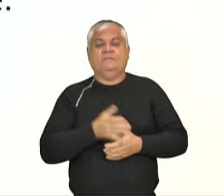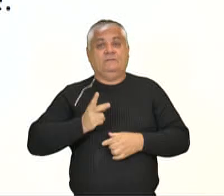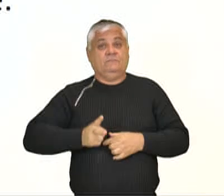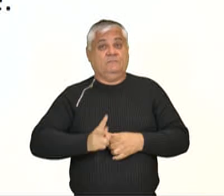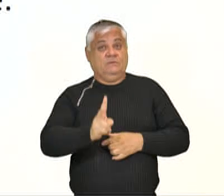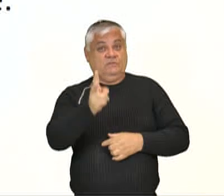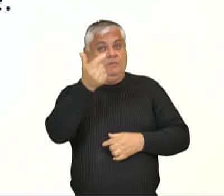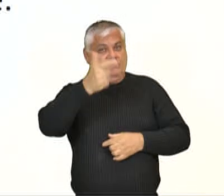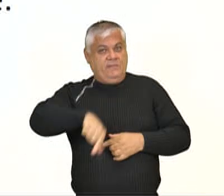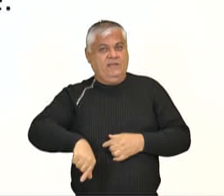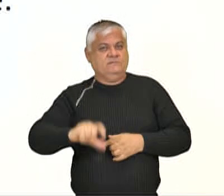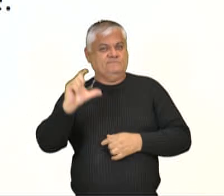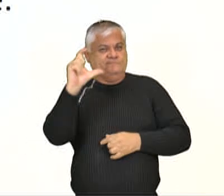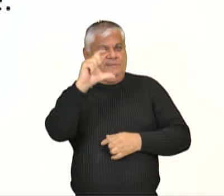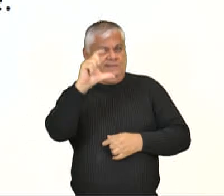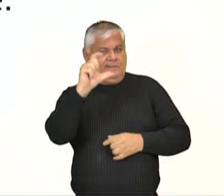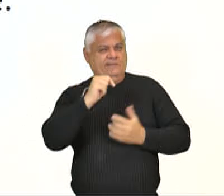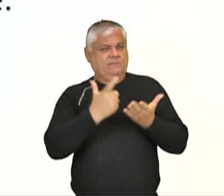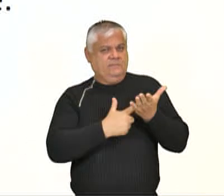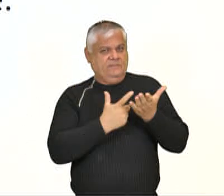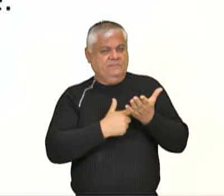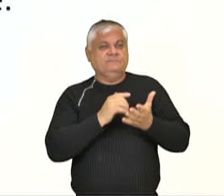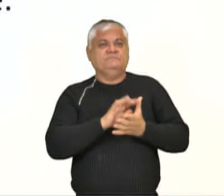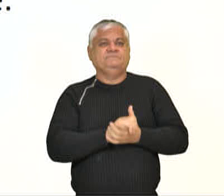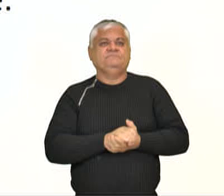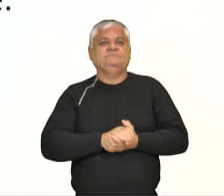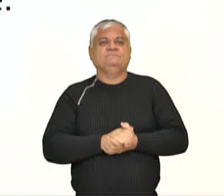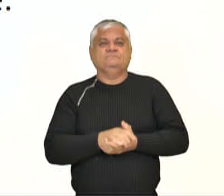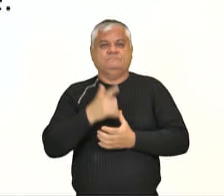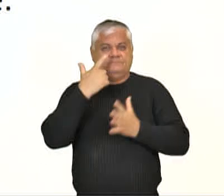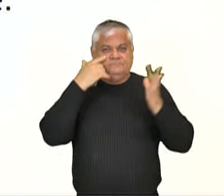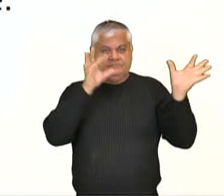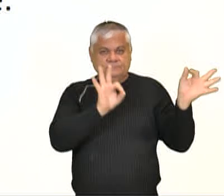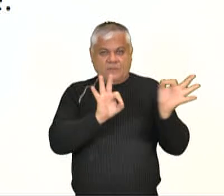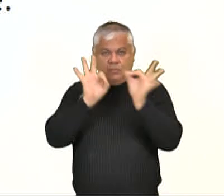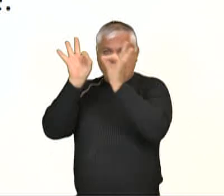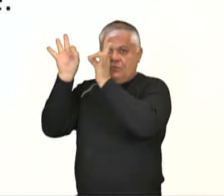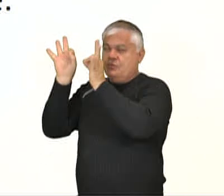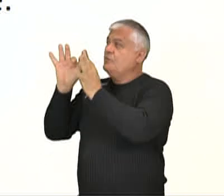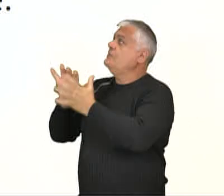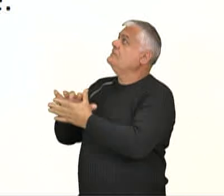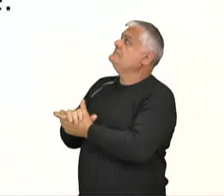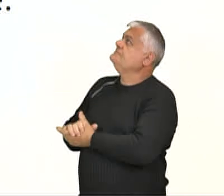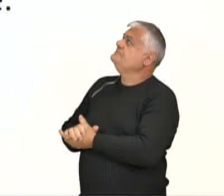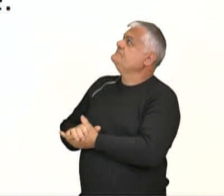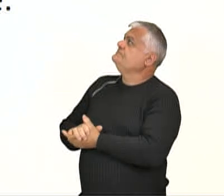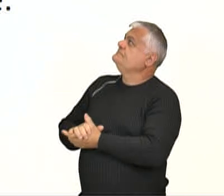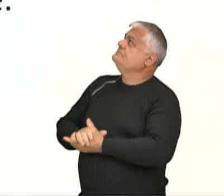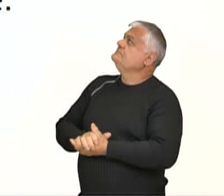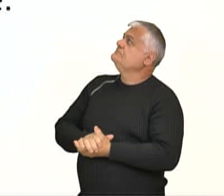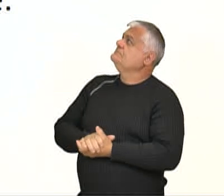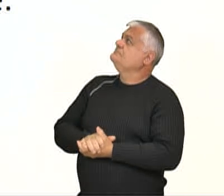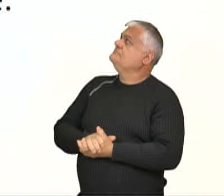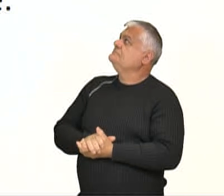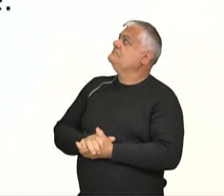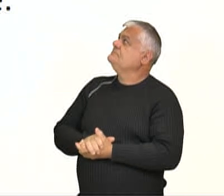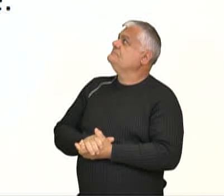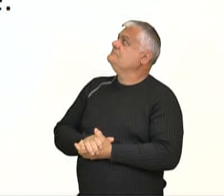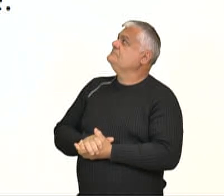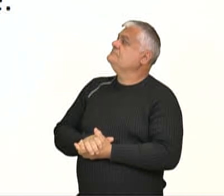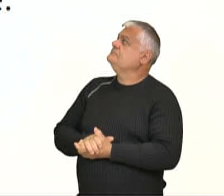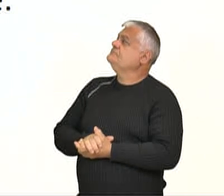Continuando, mais um trecho aí do livro diz: "The second half of the year was slightly better.